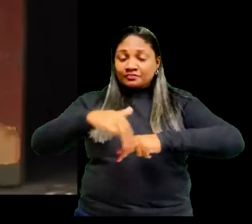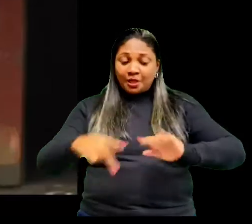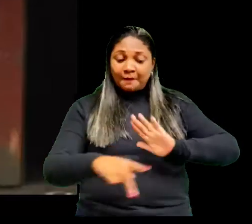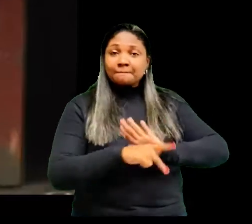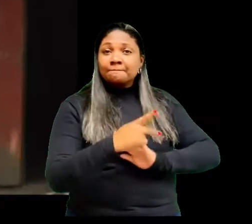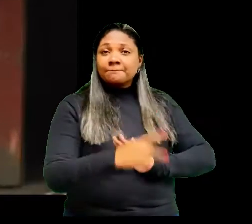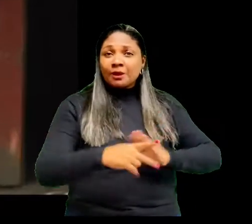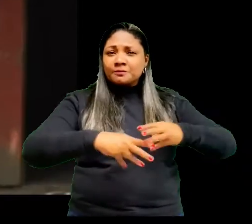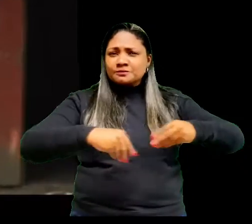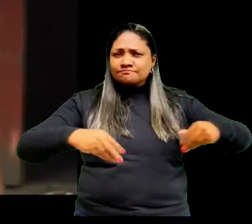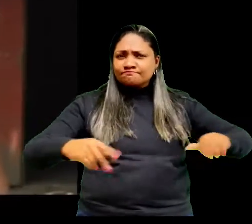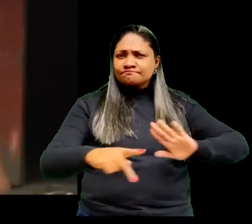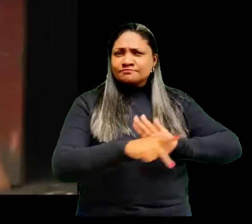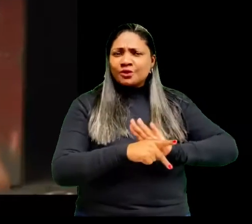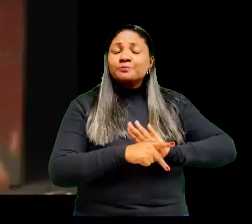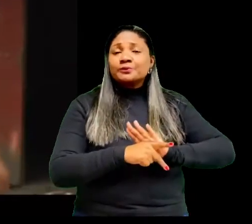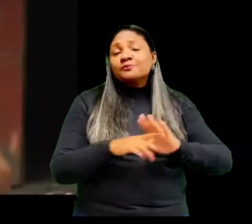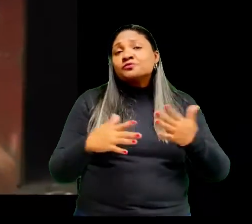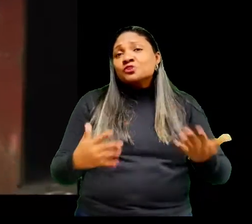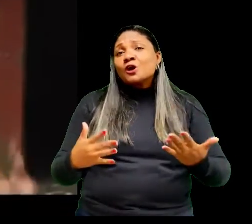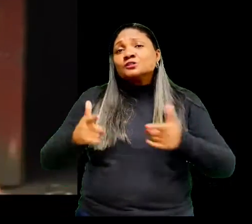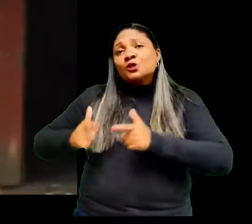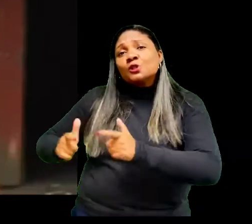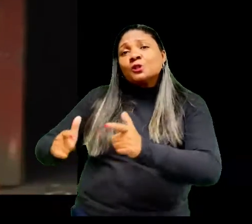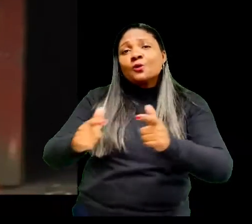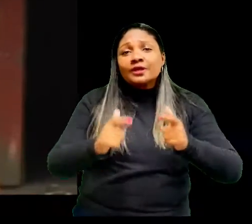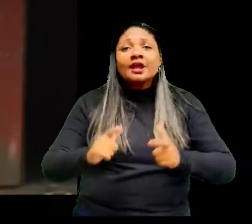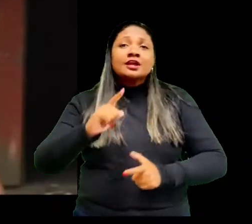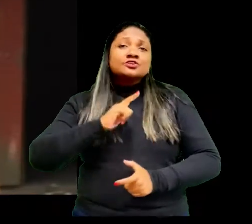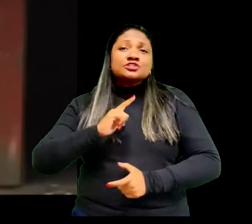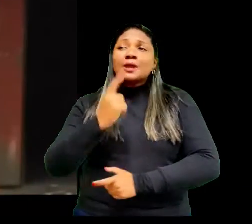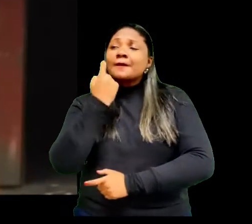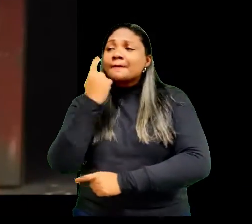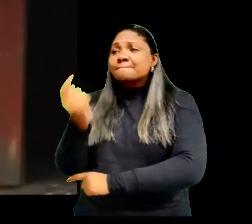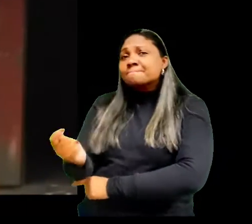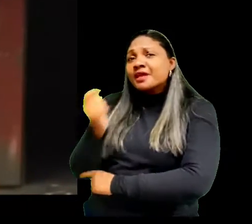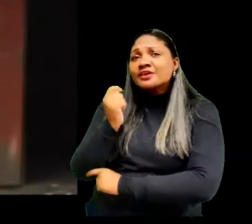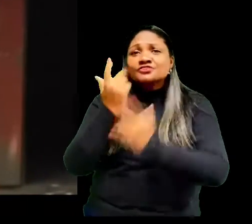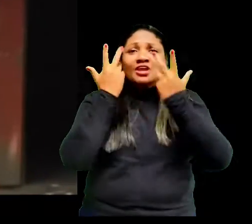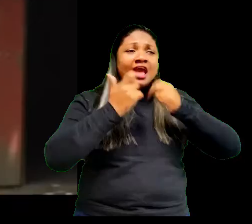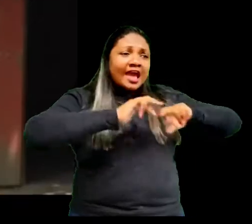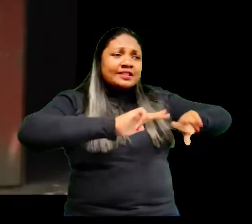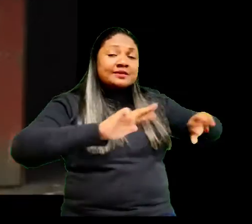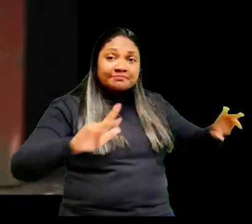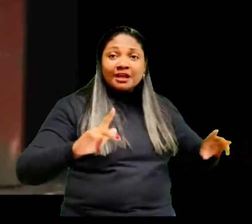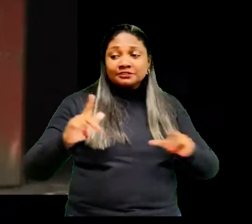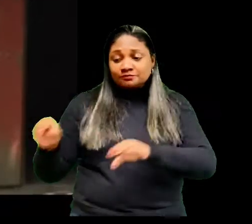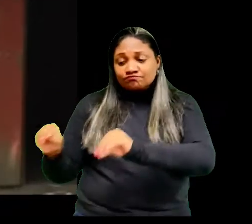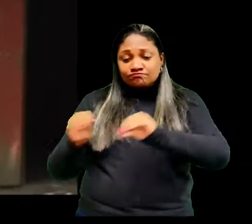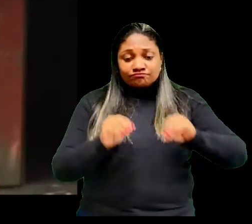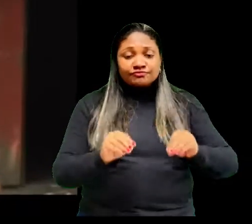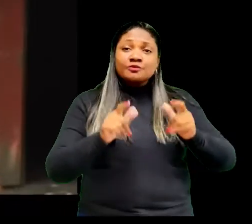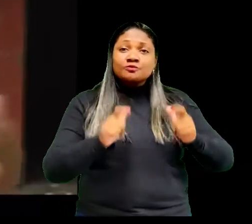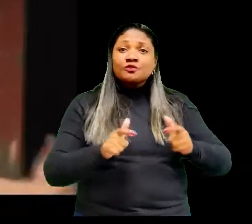né? Nós ficávamos assim, em lugares onde tinha bastante peixes, animais, a gente ficava no período de 3 a 4 meses